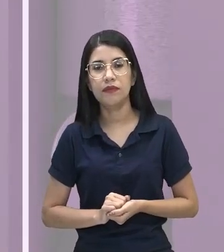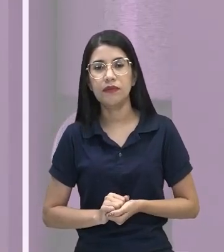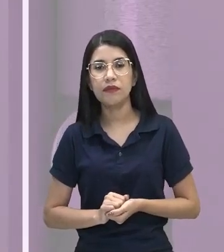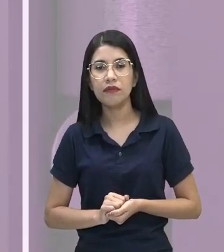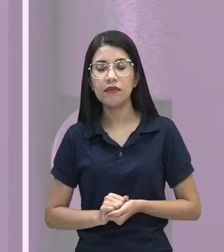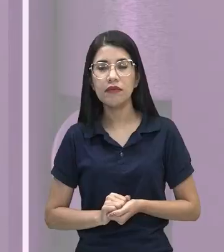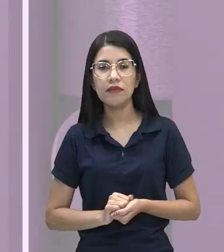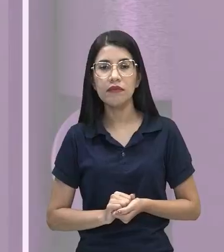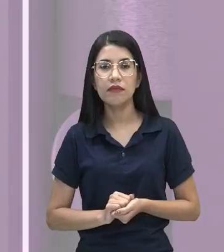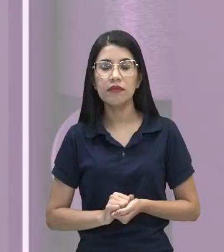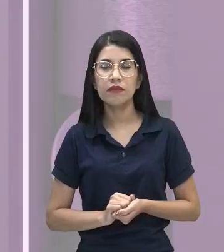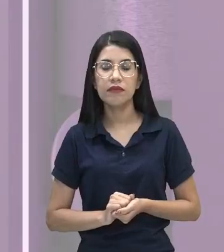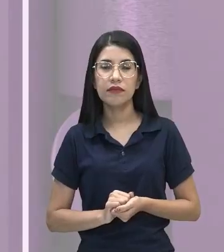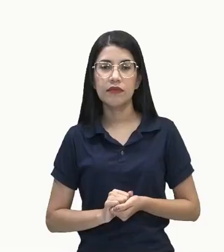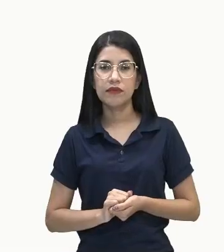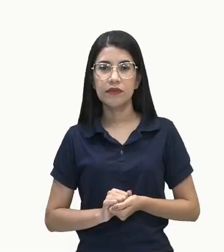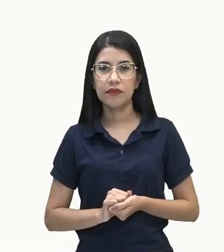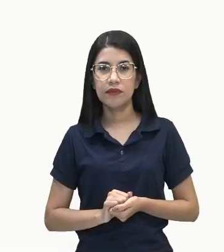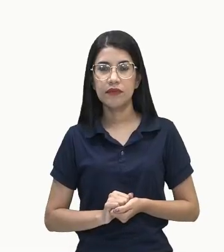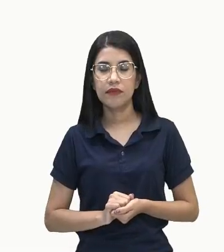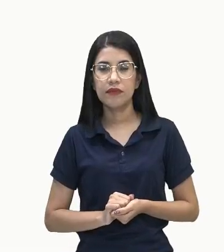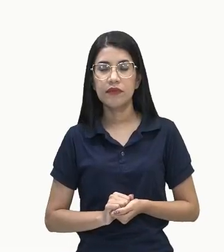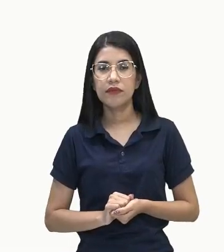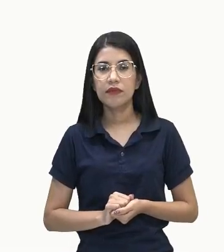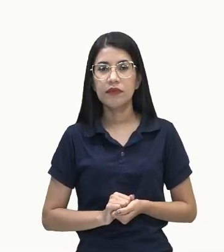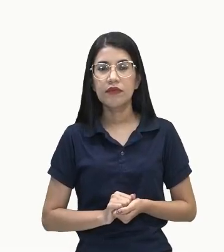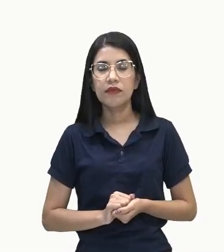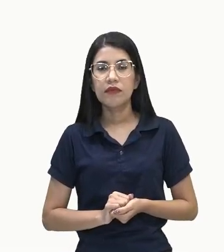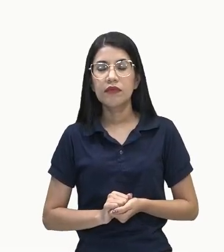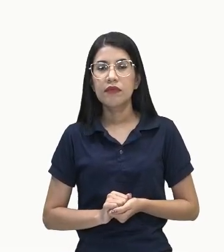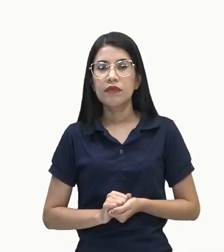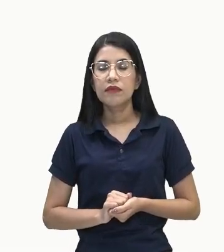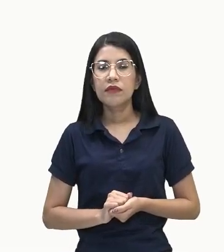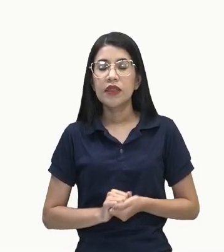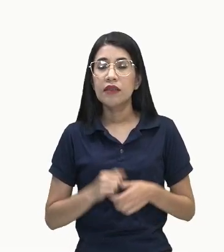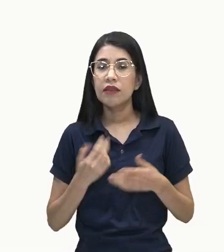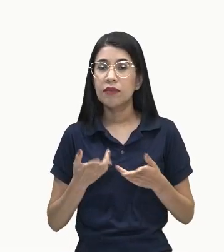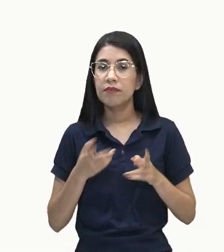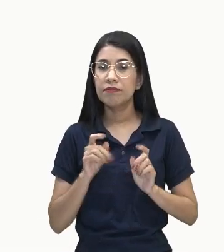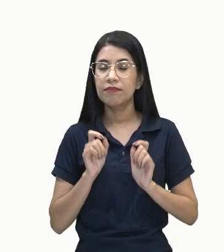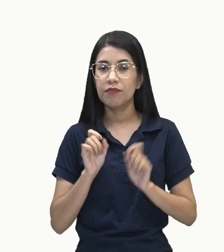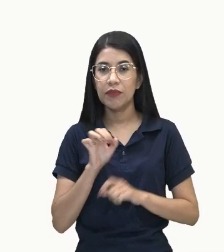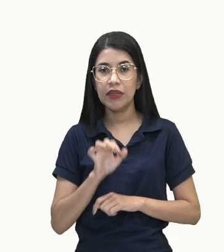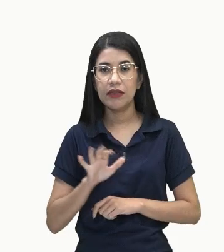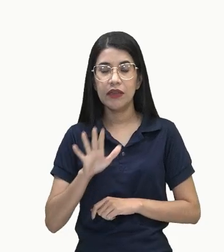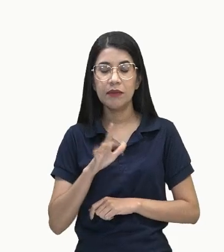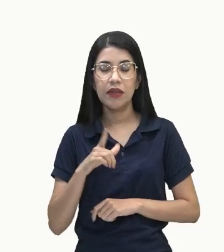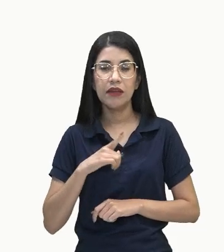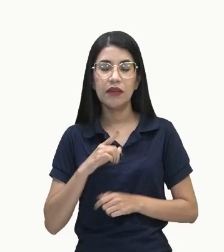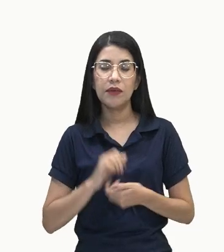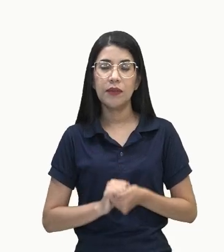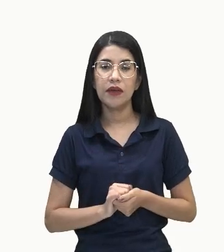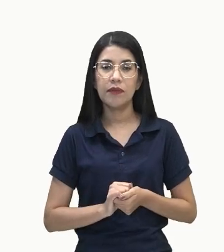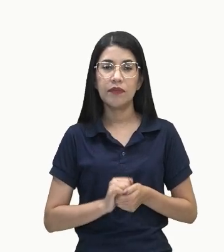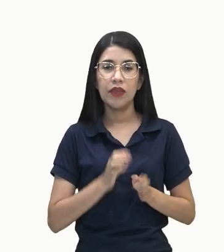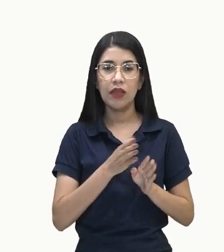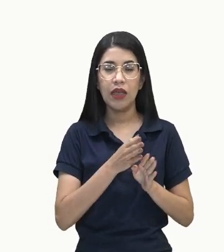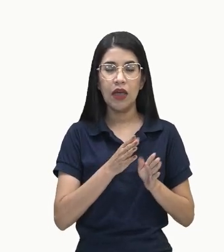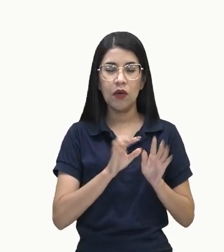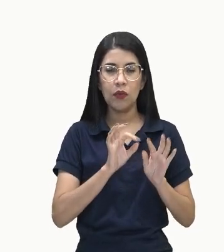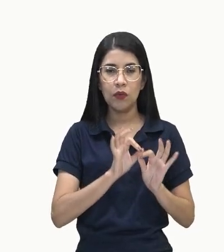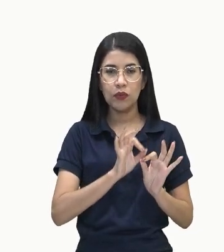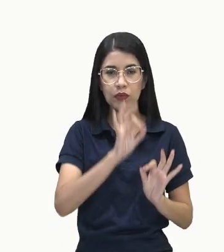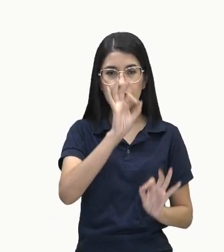bom? Tá legal? Vamos voltar aqui para a tela, então. Então, voltando aqui, reparem que nós temos aí os lados opostos,